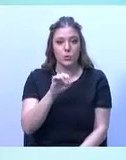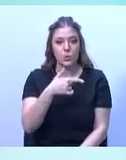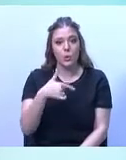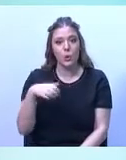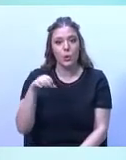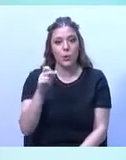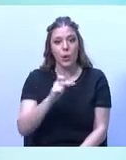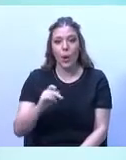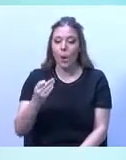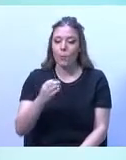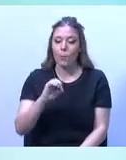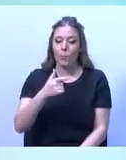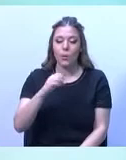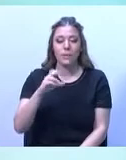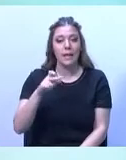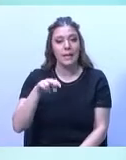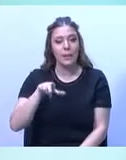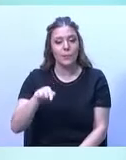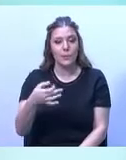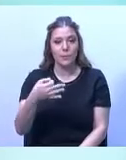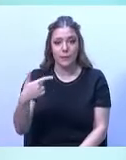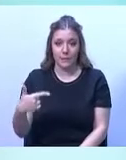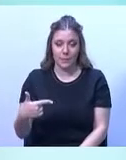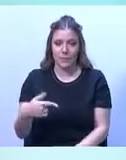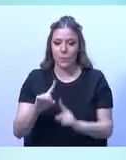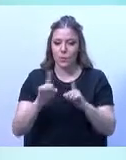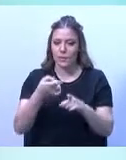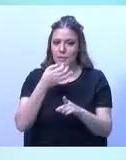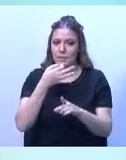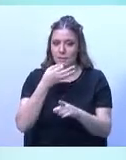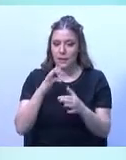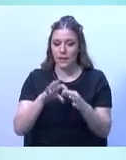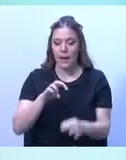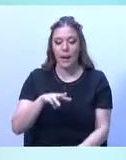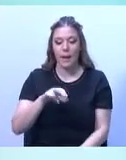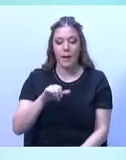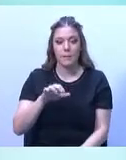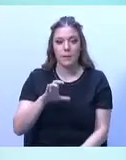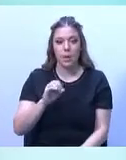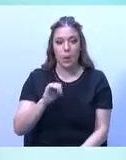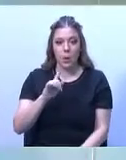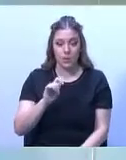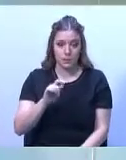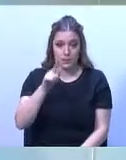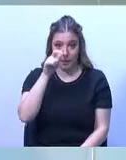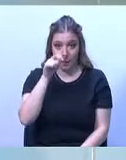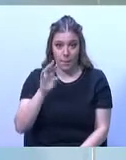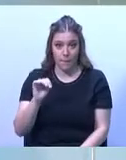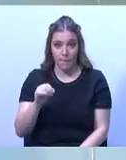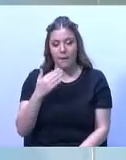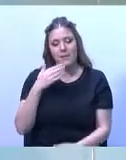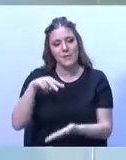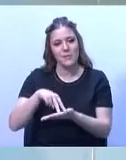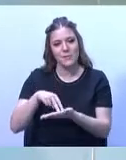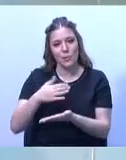consultório@portocanal.pt. Estivemos na primeira hora a falar sobre micoses nos pés. Agradeço a sua presença, Dr. Francisco Freitas, podologista, no consultório mais uma